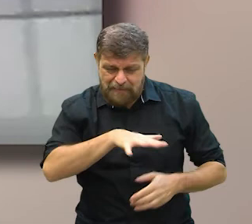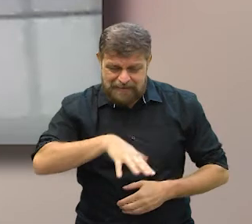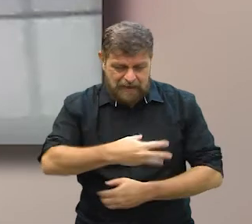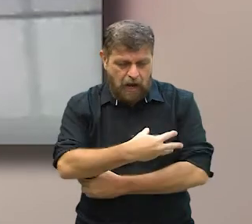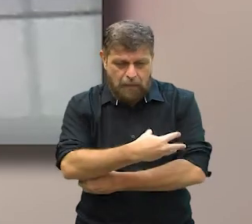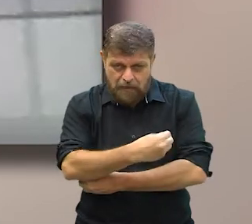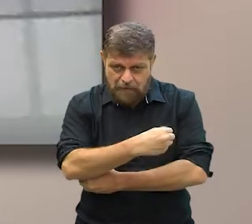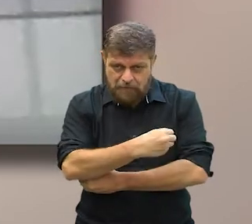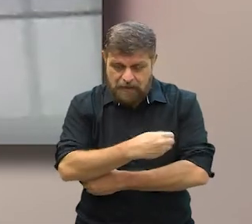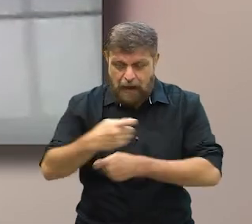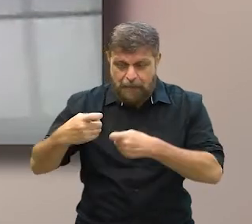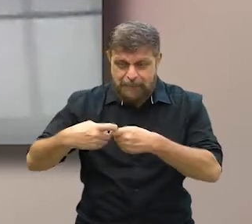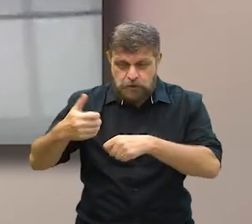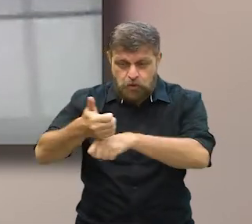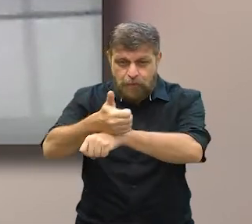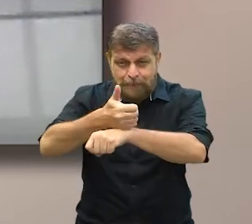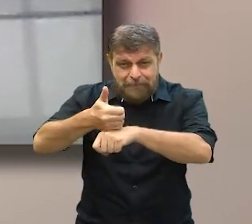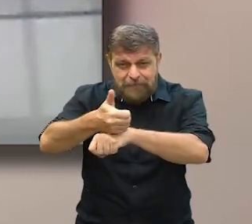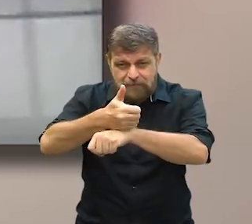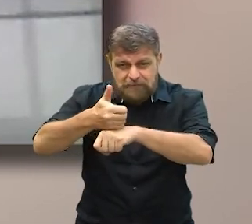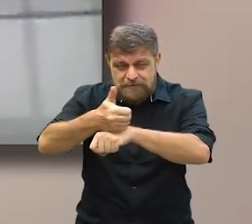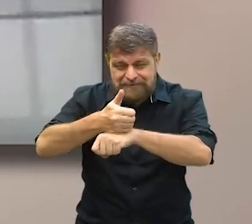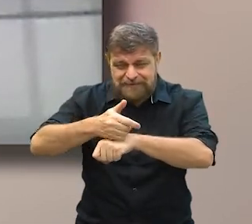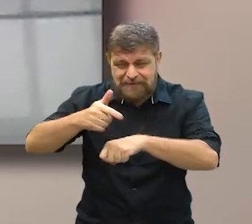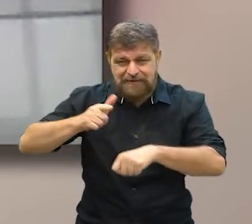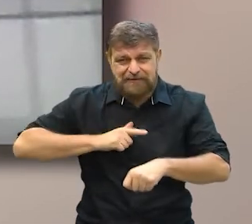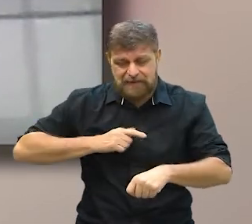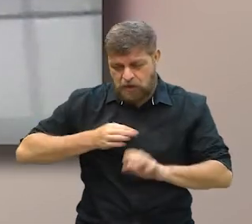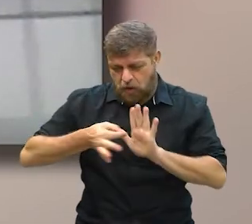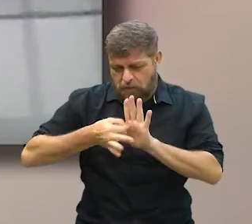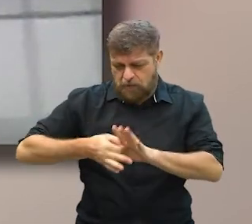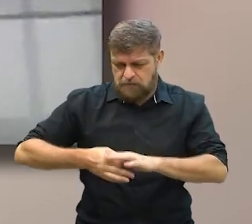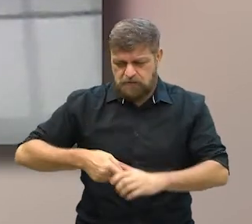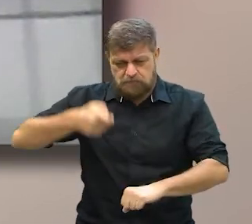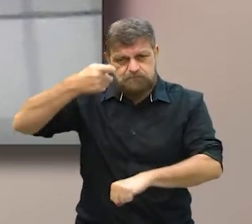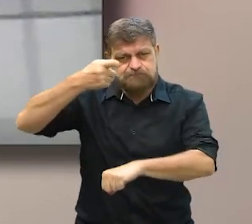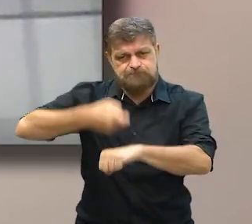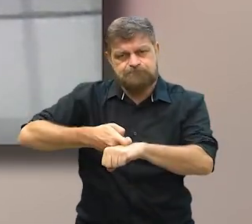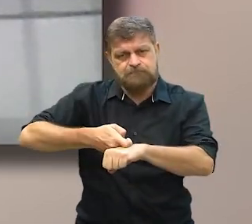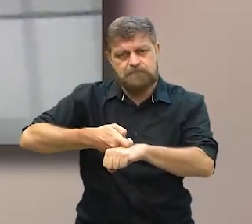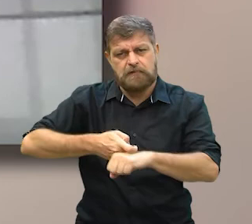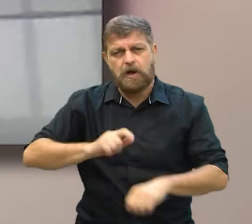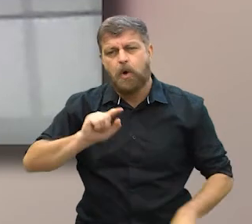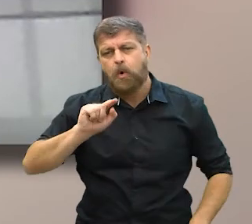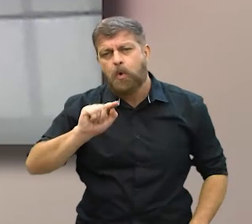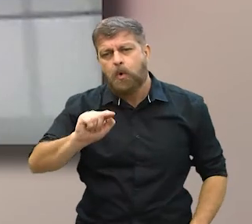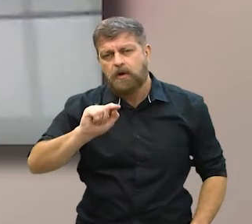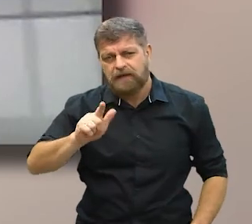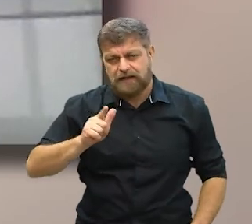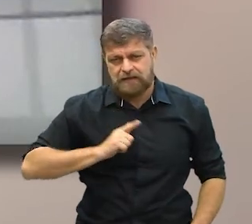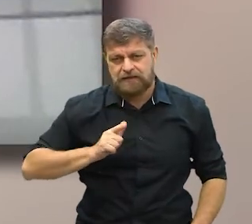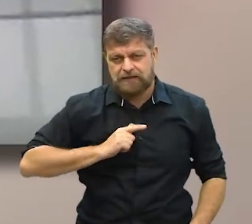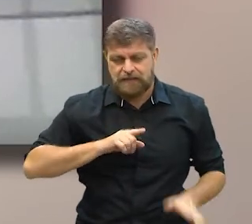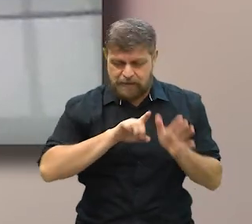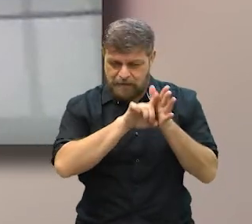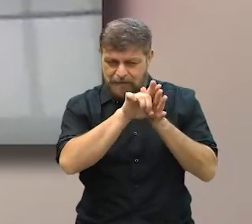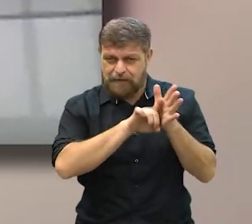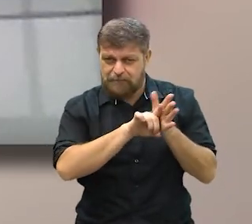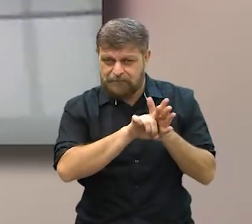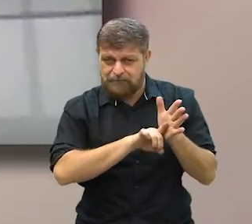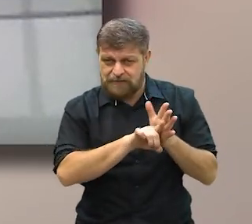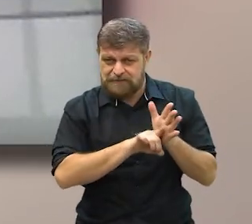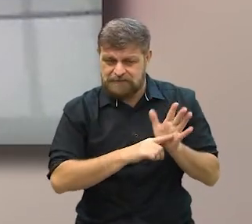se especializaram na parte de amamentação, de aleitamento materno, costumam ser muito radicais acerca